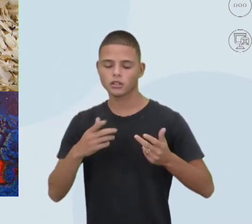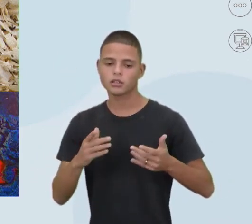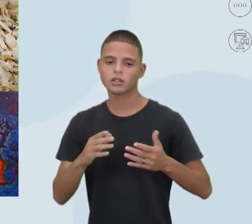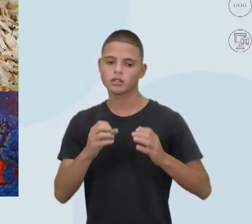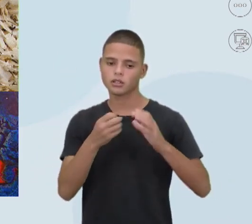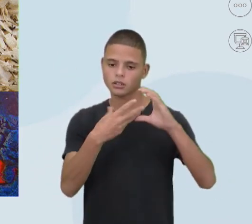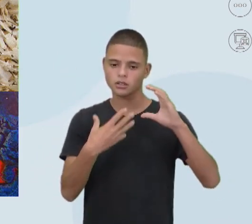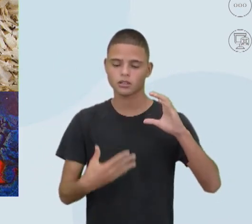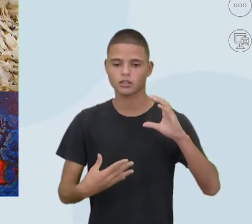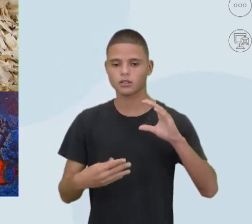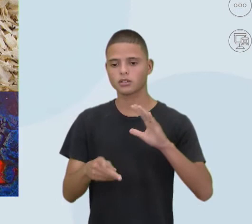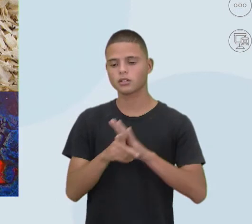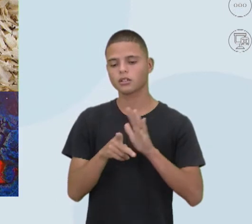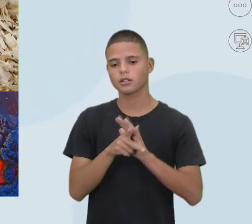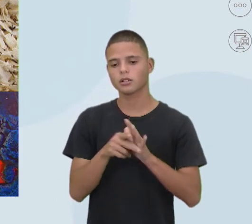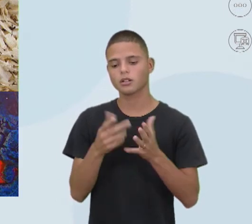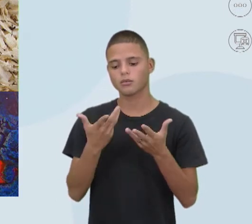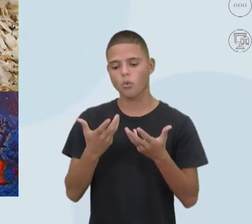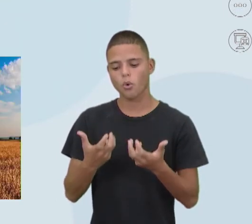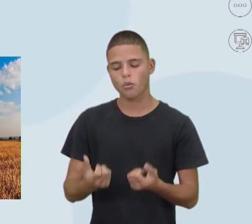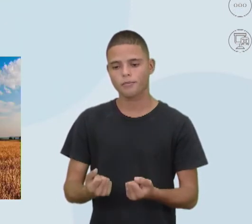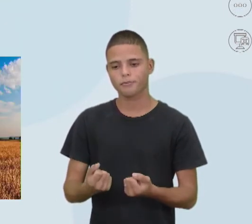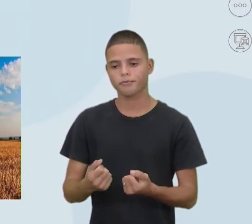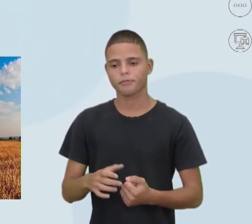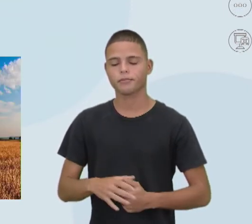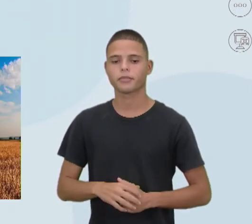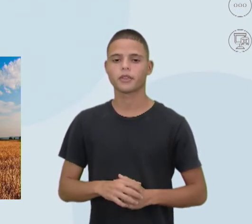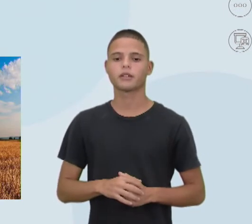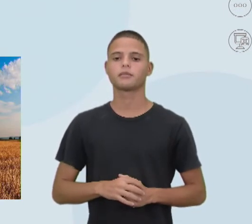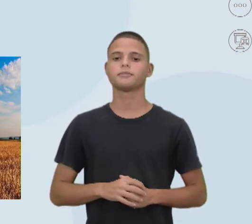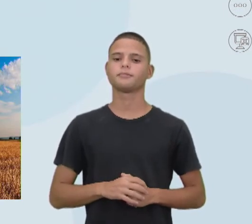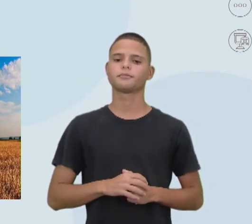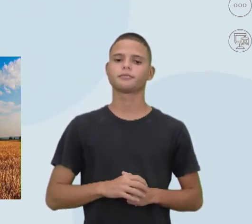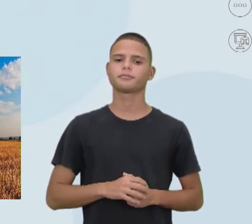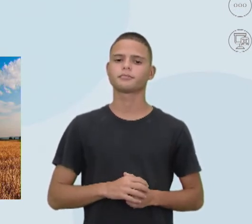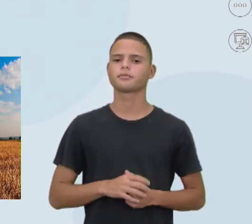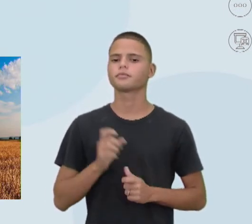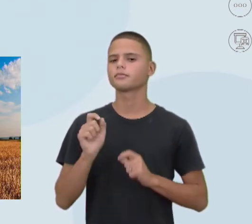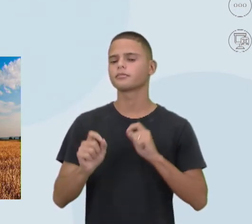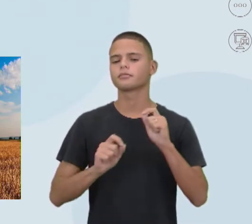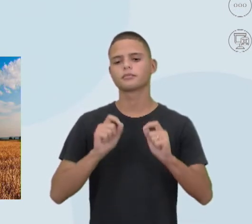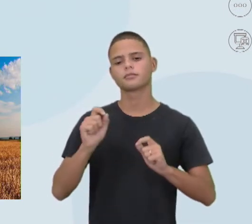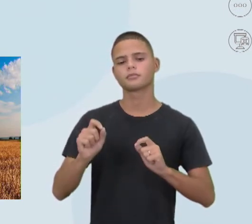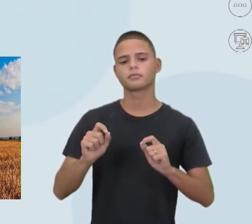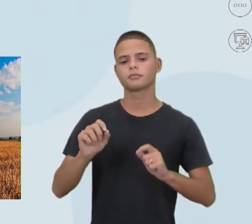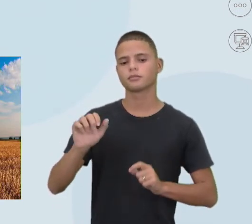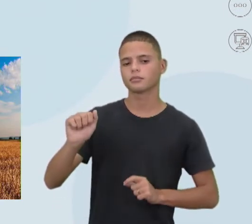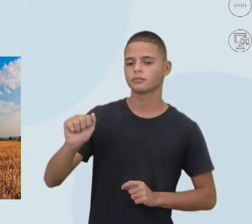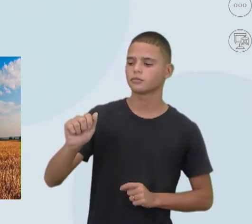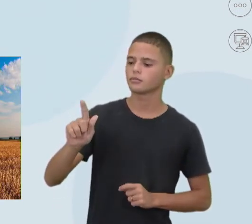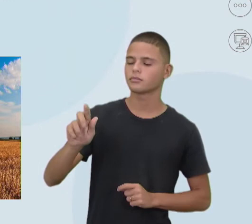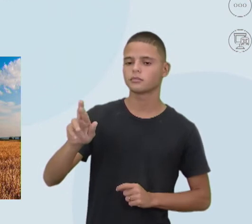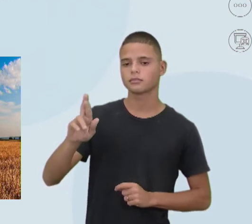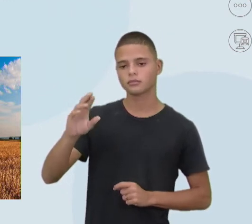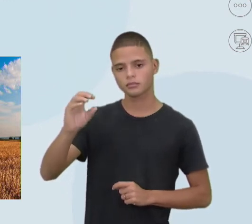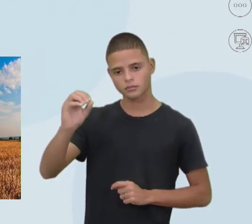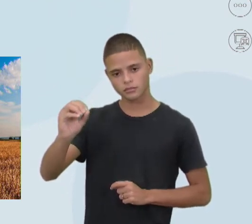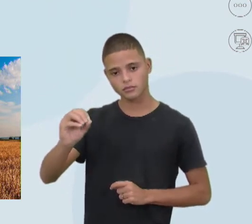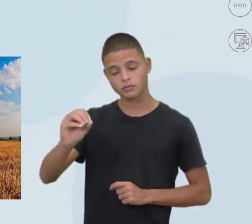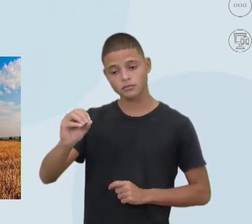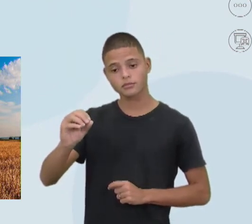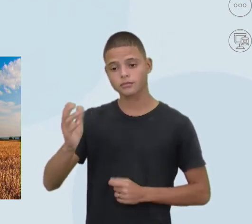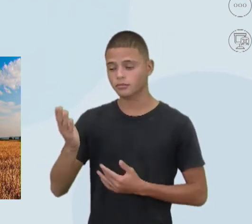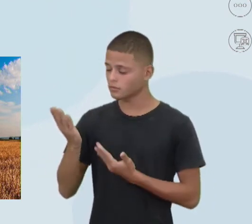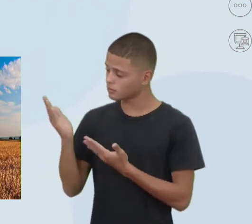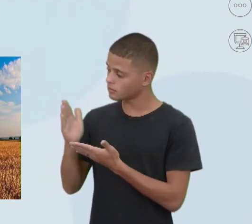característica a baixa umidade. O que são os agrocombustíveis, né? Então, são os biocombustíveis